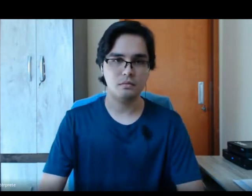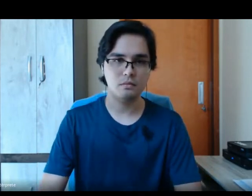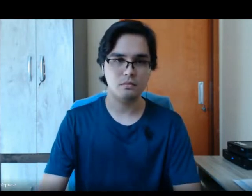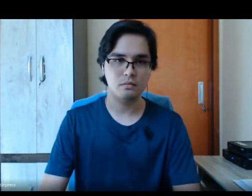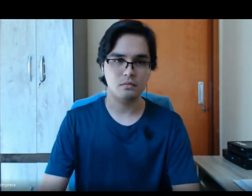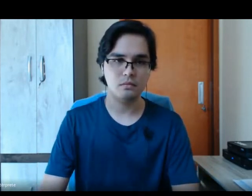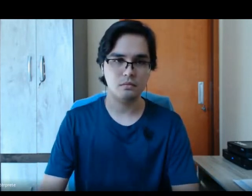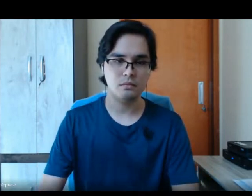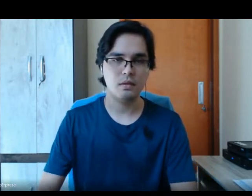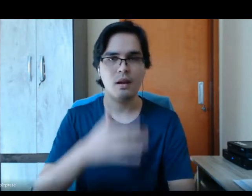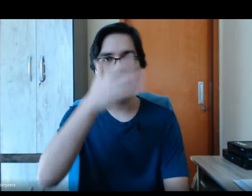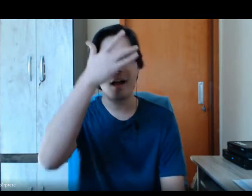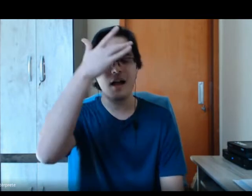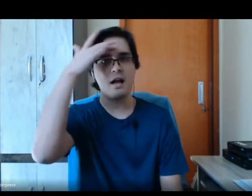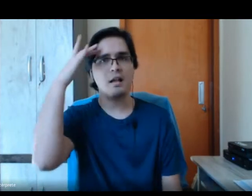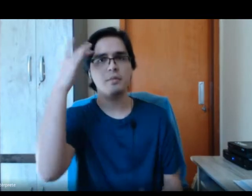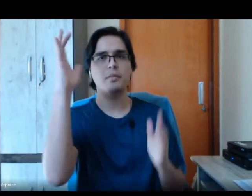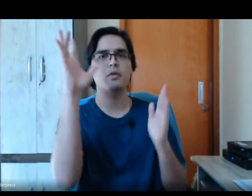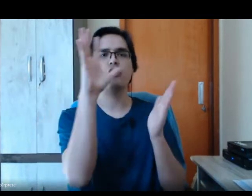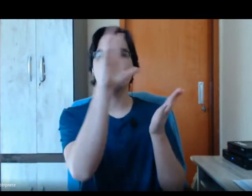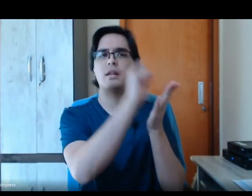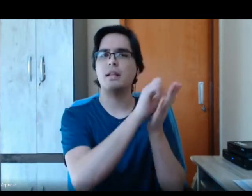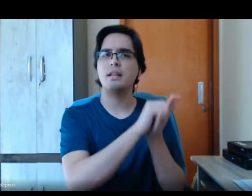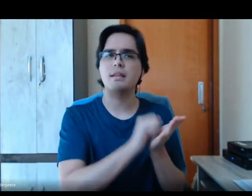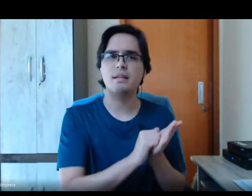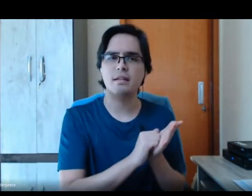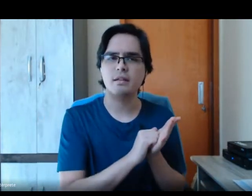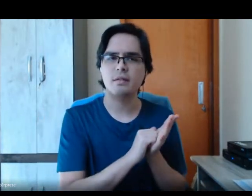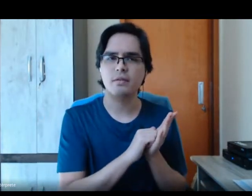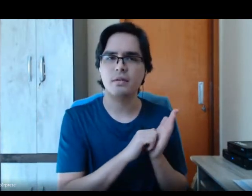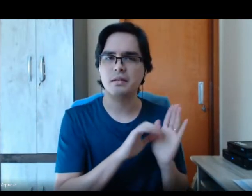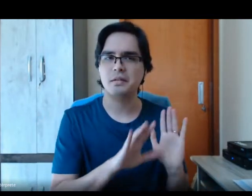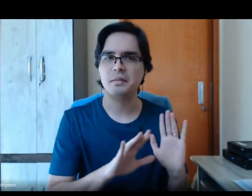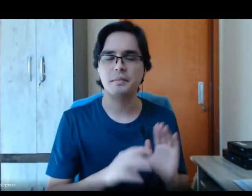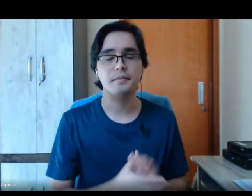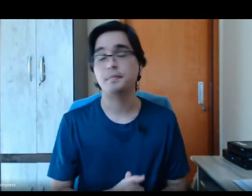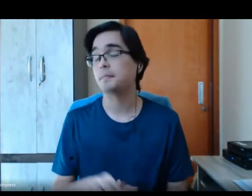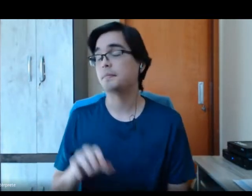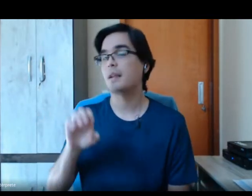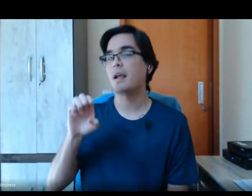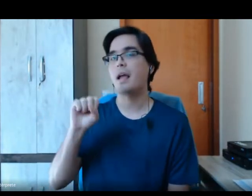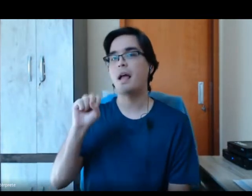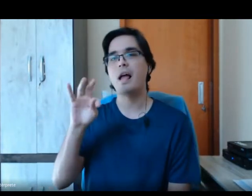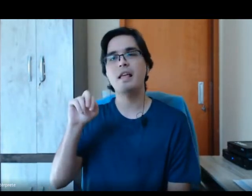Teve uma manifestação da professora, acho que mais importante aqui, né? Da professora...